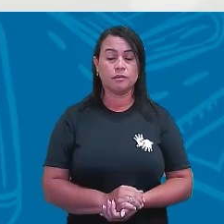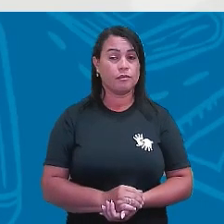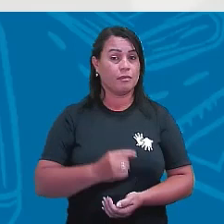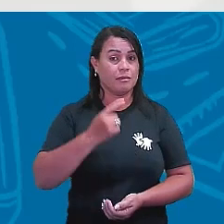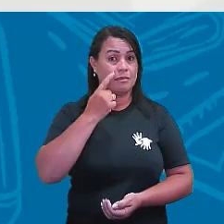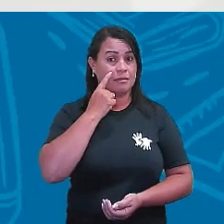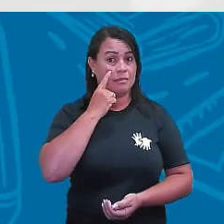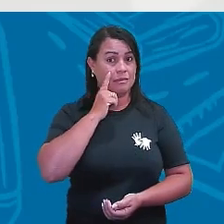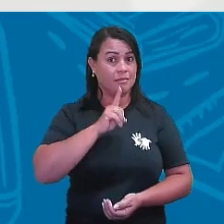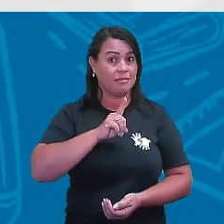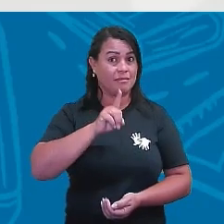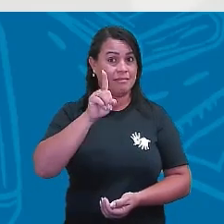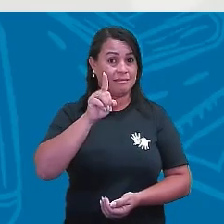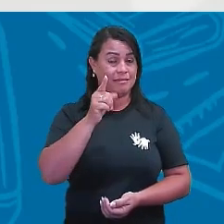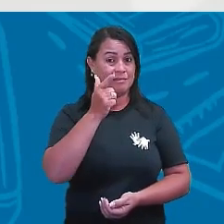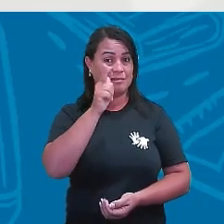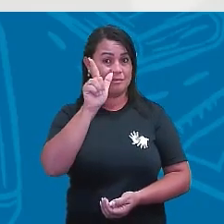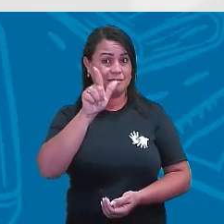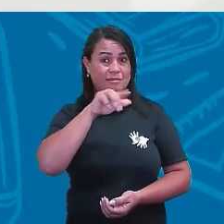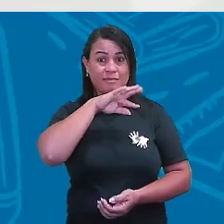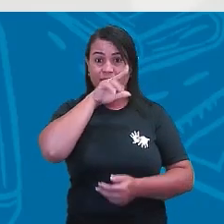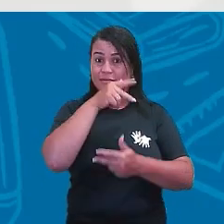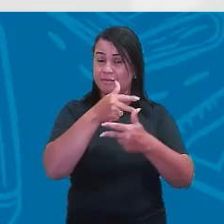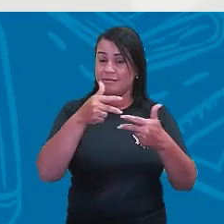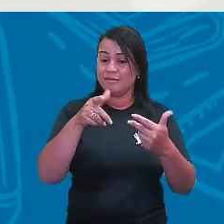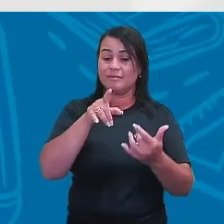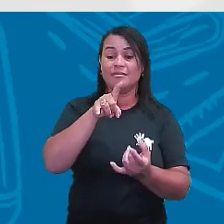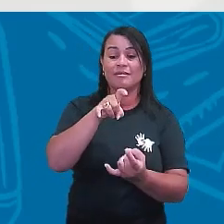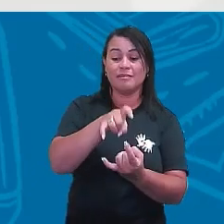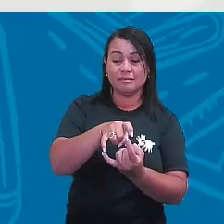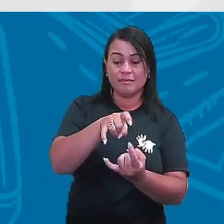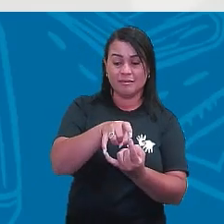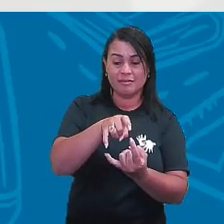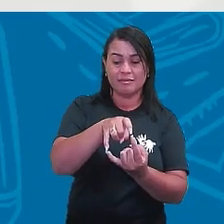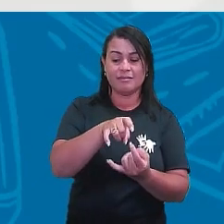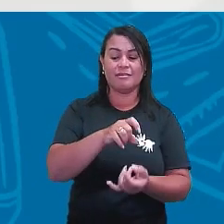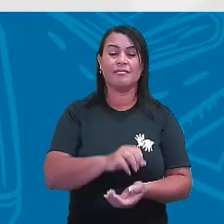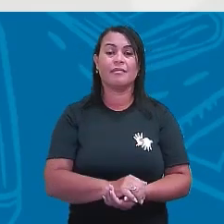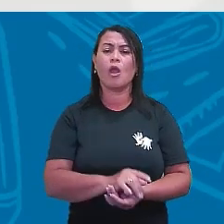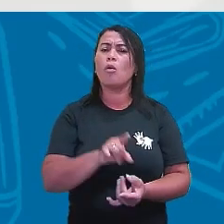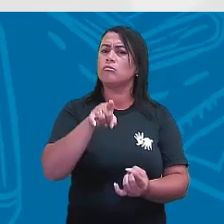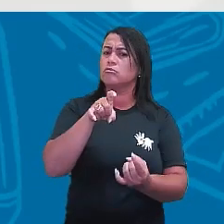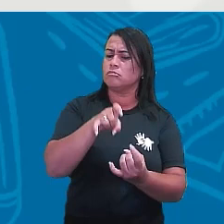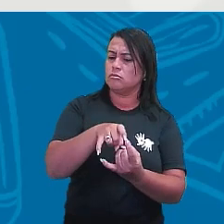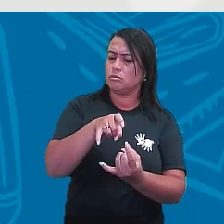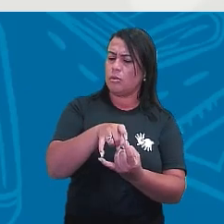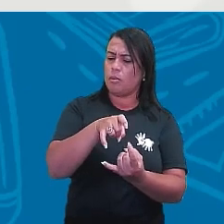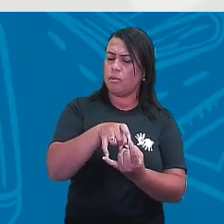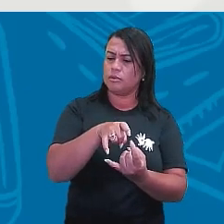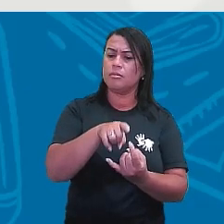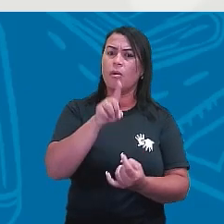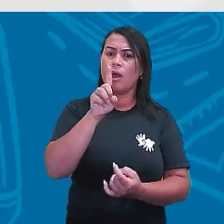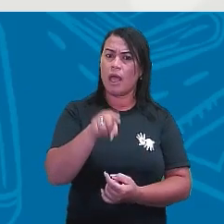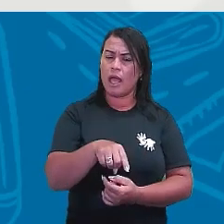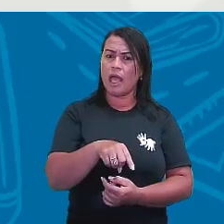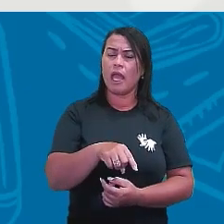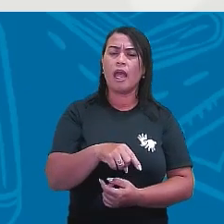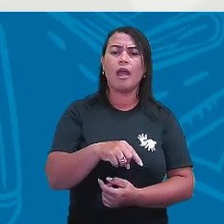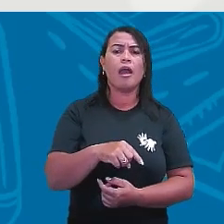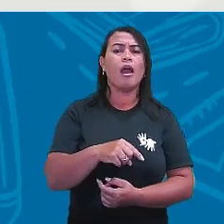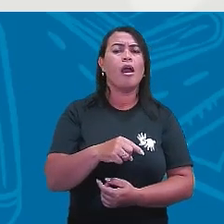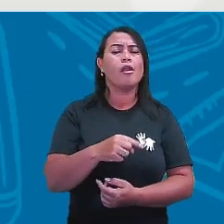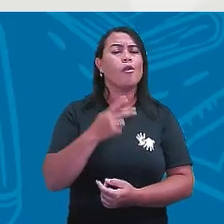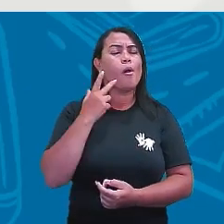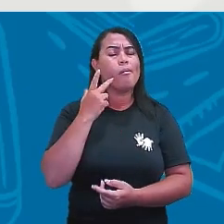Olha aí, o próximo animal é o hipopótamo. O hipopótamo é muito comum